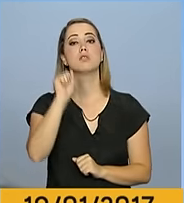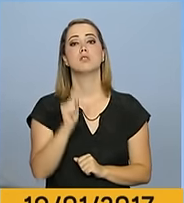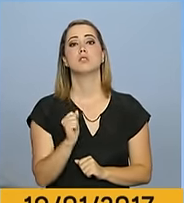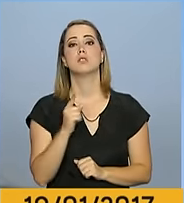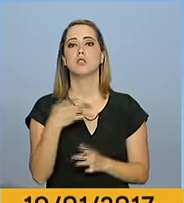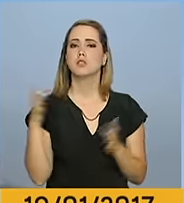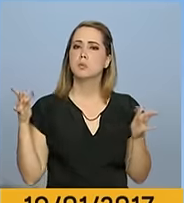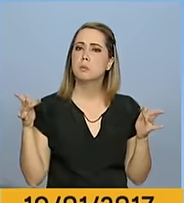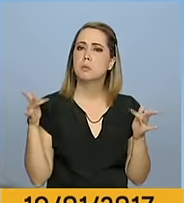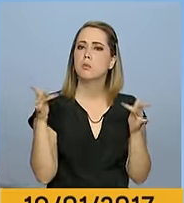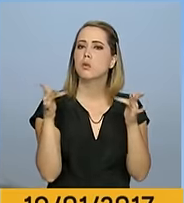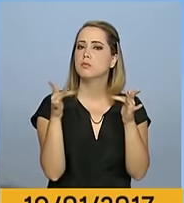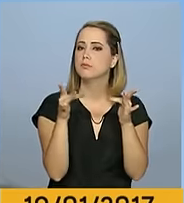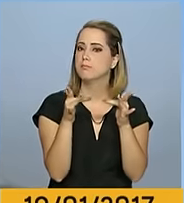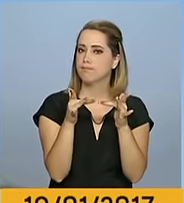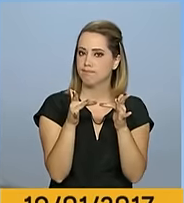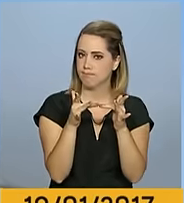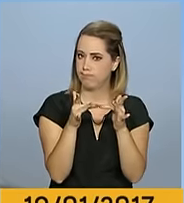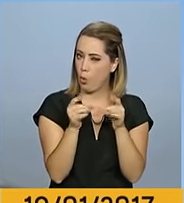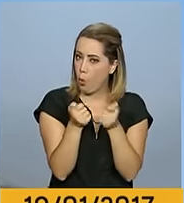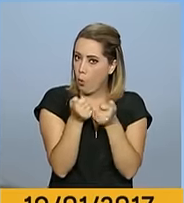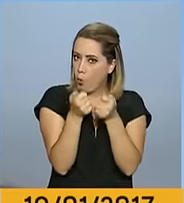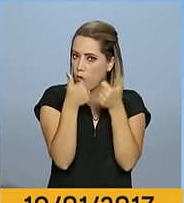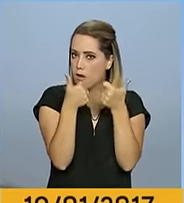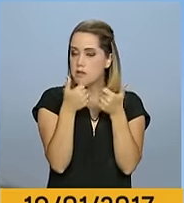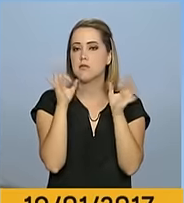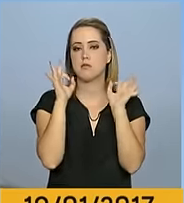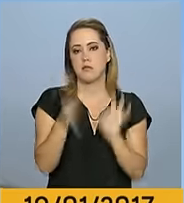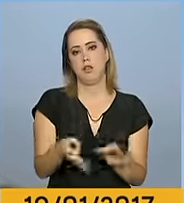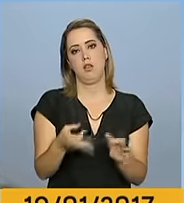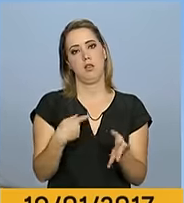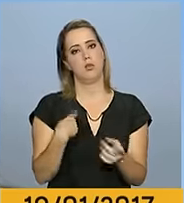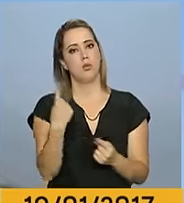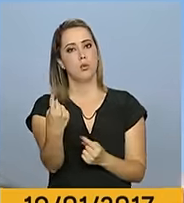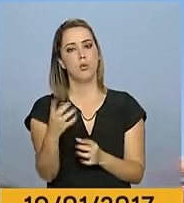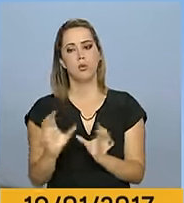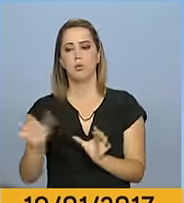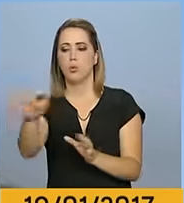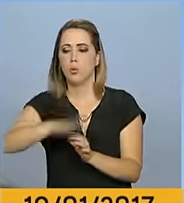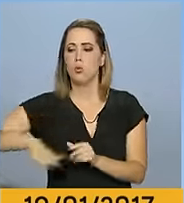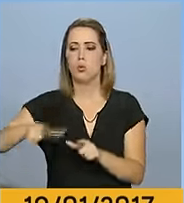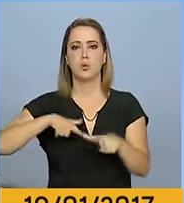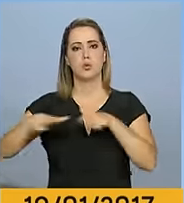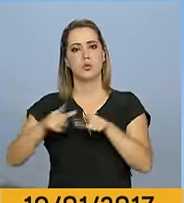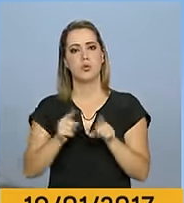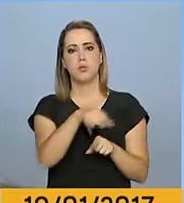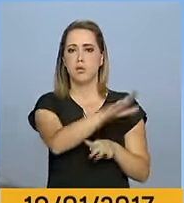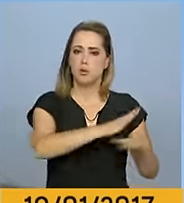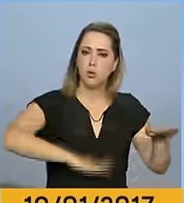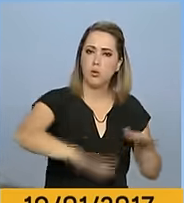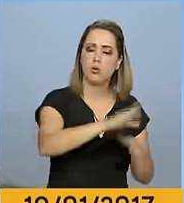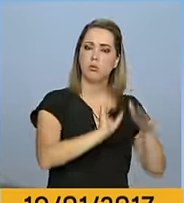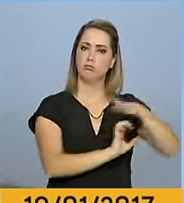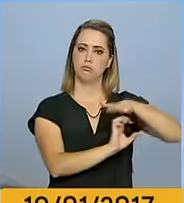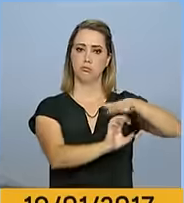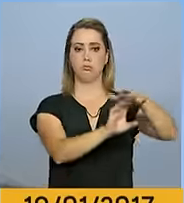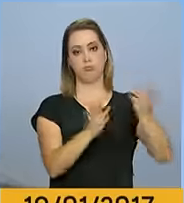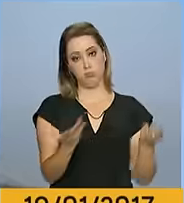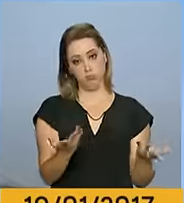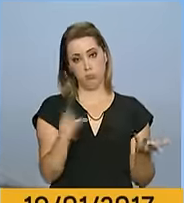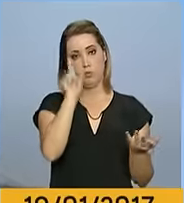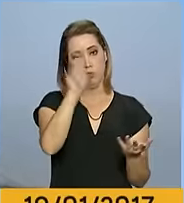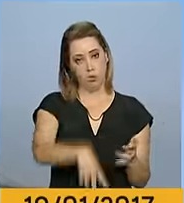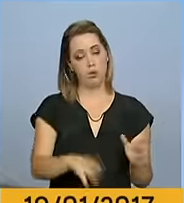um acordo quase definitivo entre os trabalhadores e os empregadores, de molde